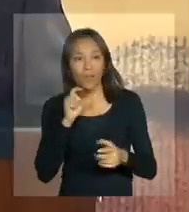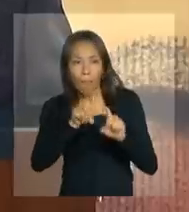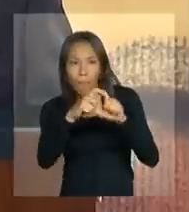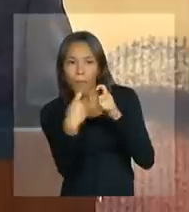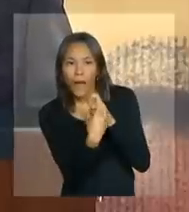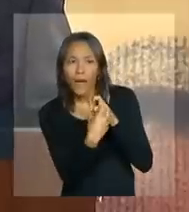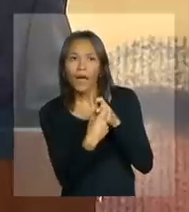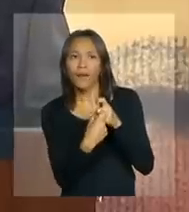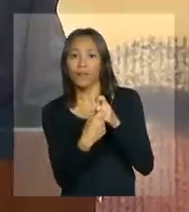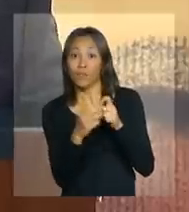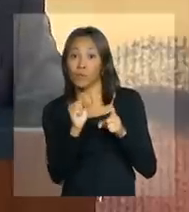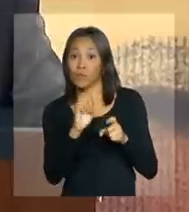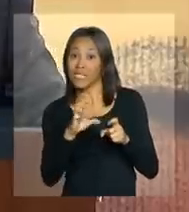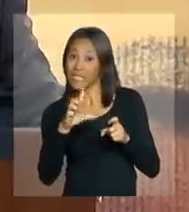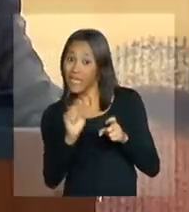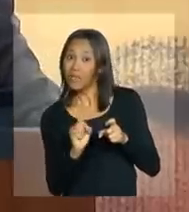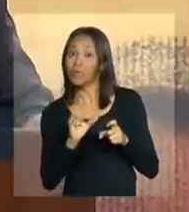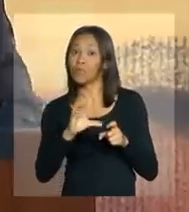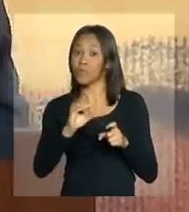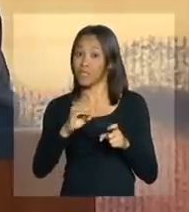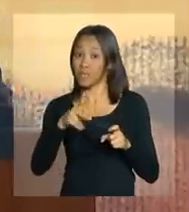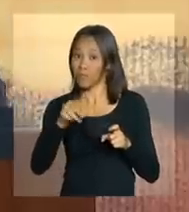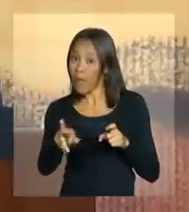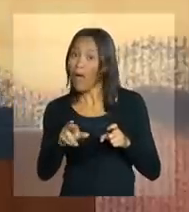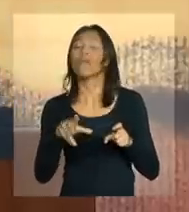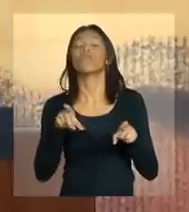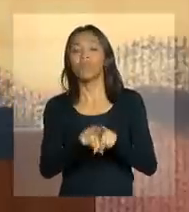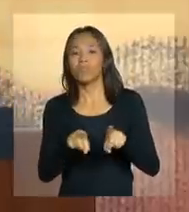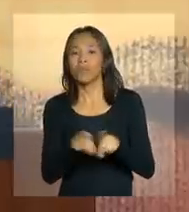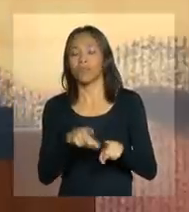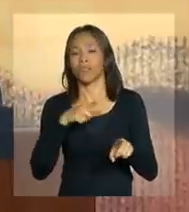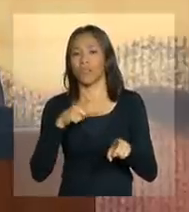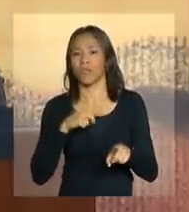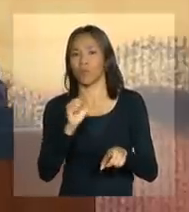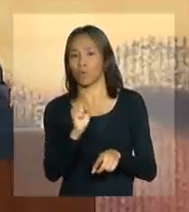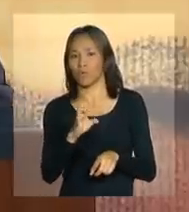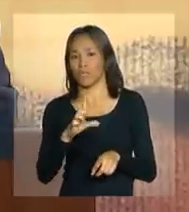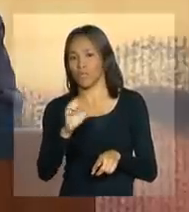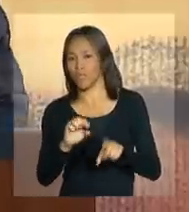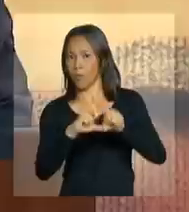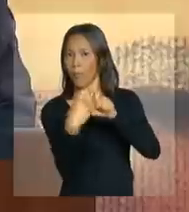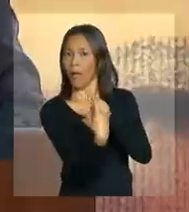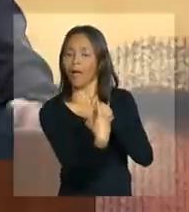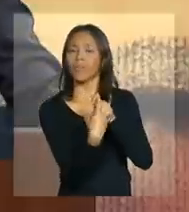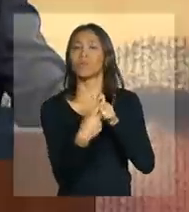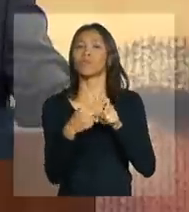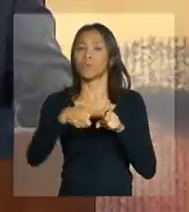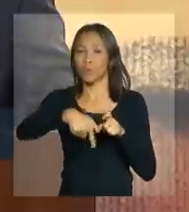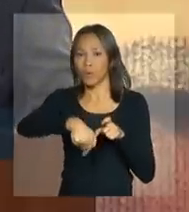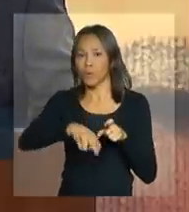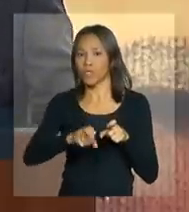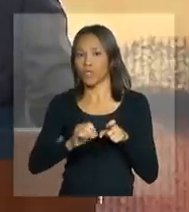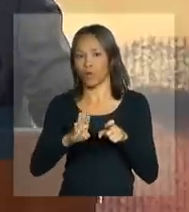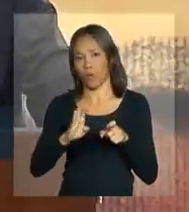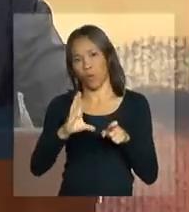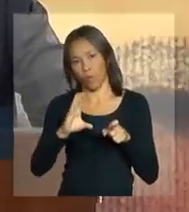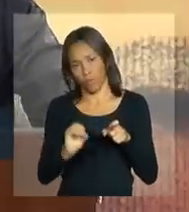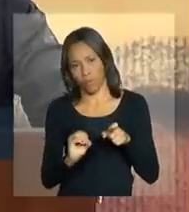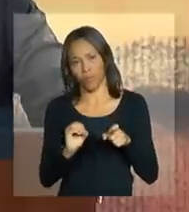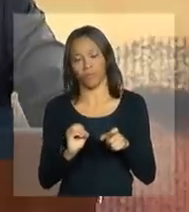sipaf passaremos ter também agora o selo quilos do Brasil né nesse trabalho que estaremos realizando